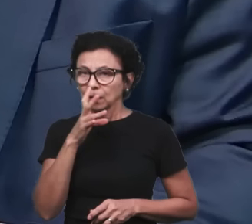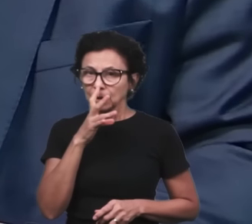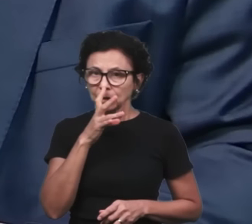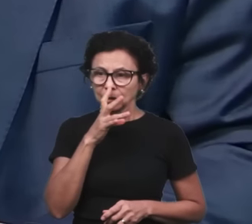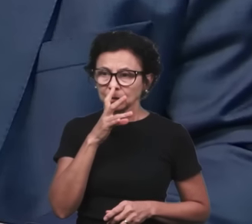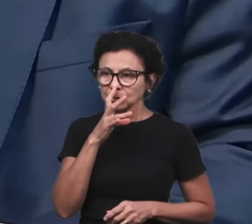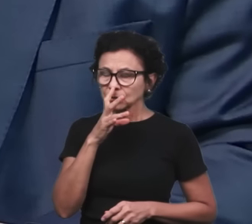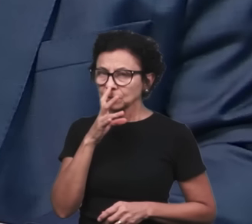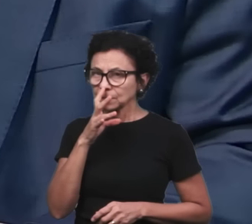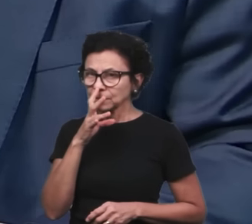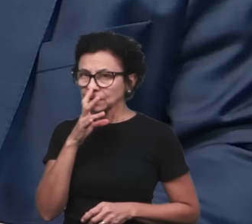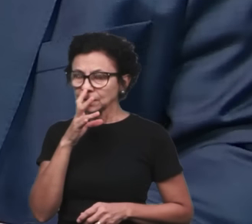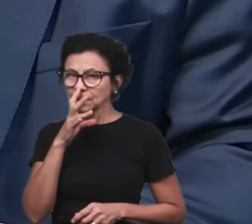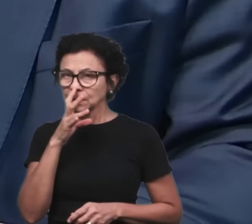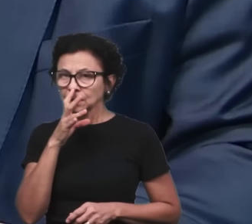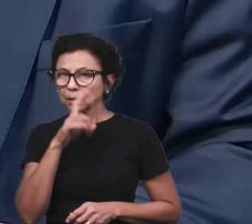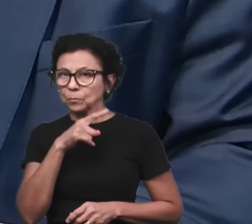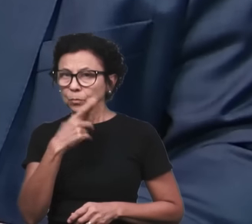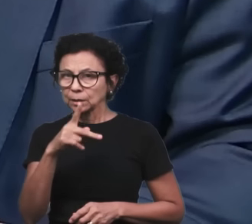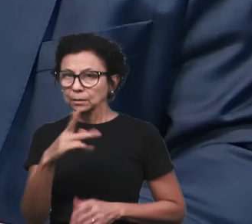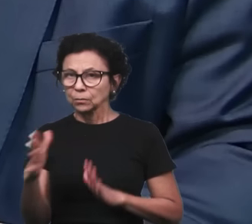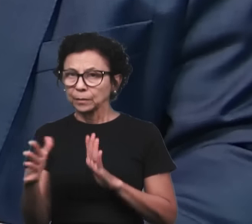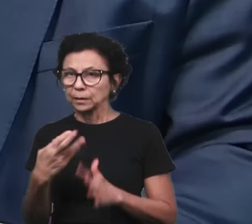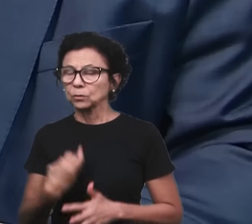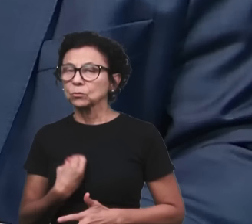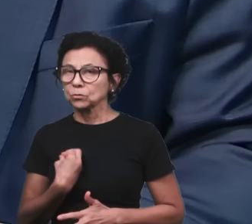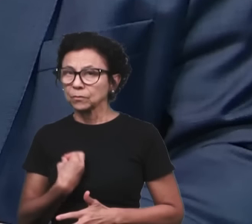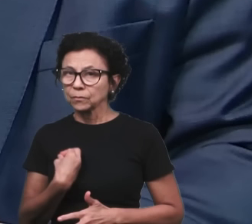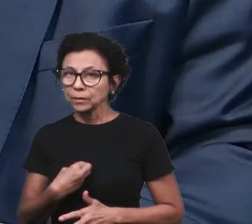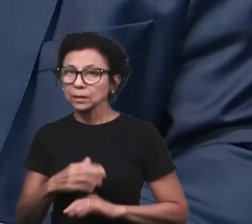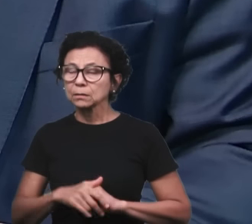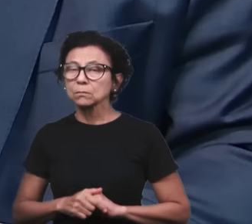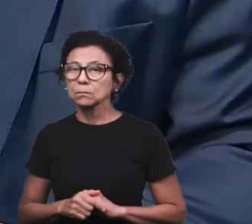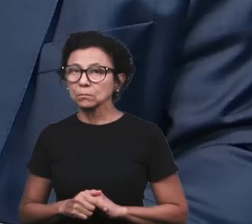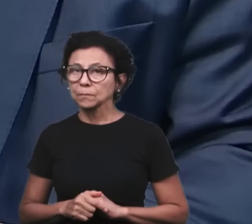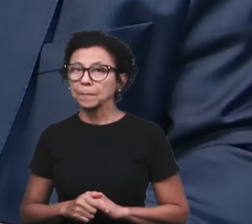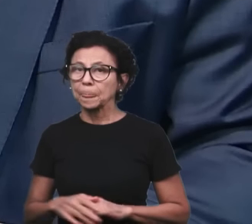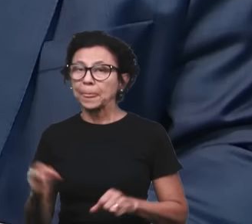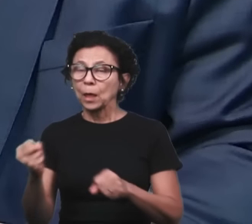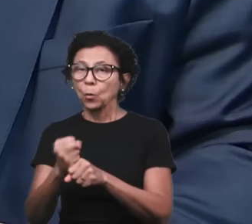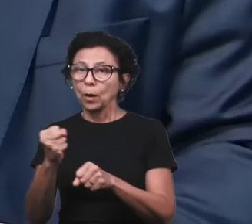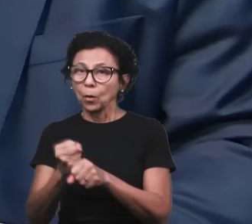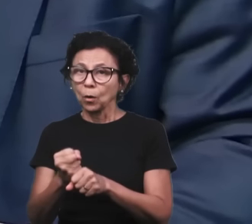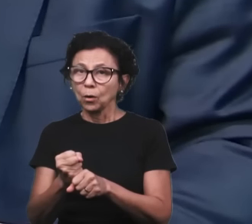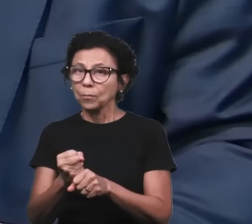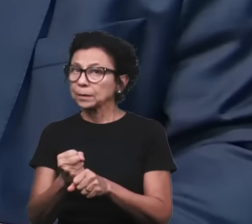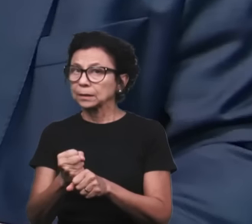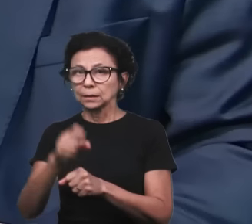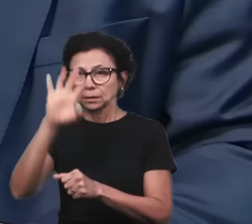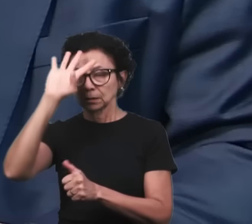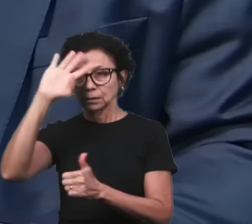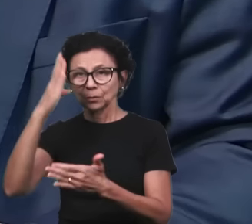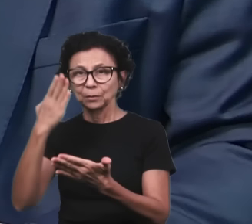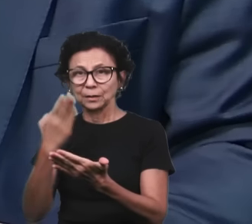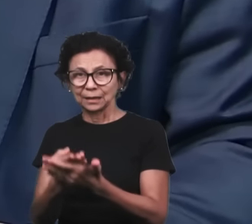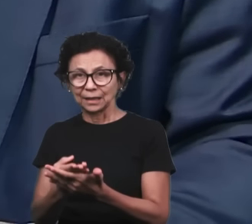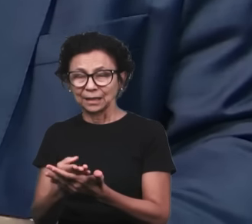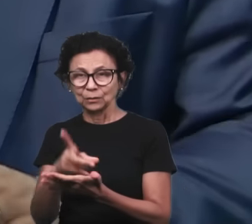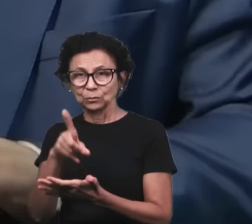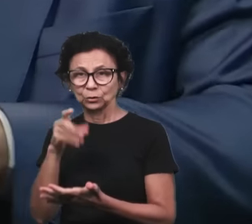porque realizo em vossos dias uma obra que vós não crereis quando vos for